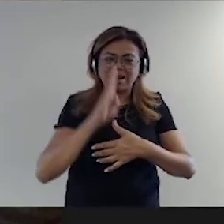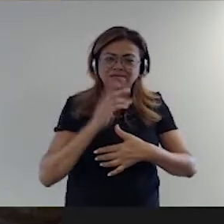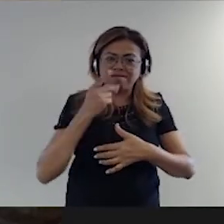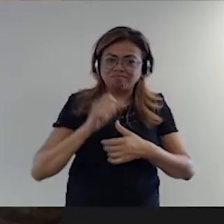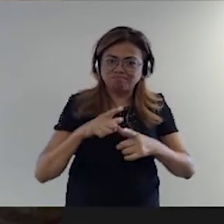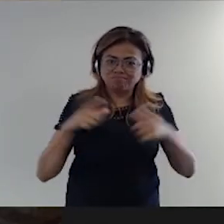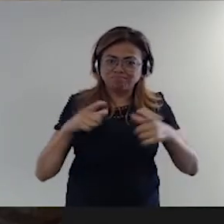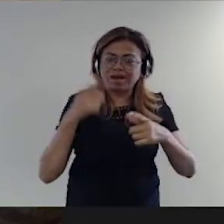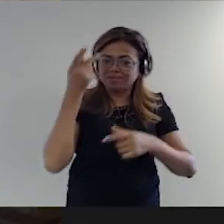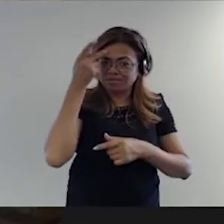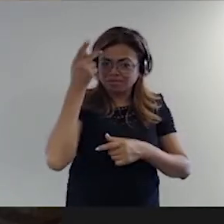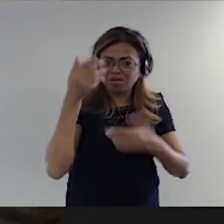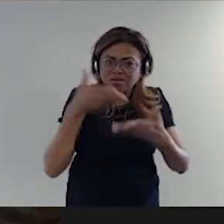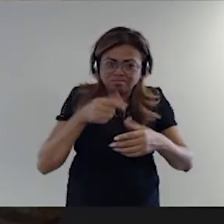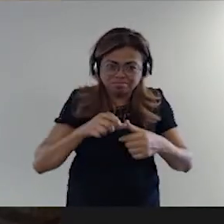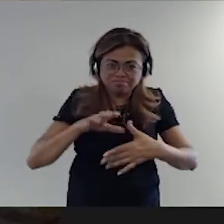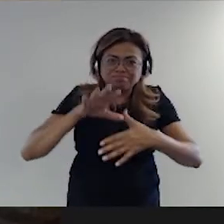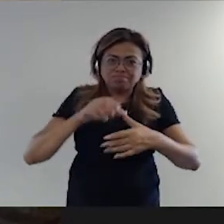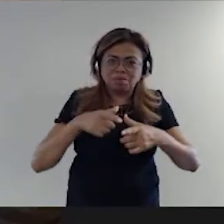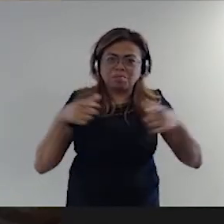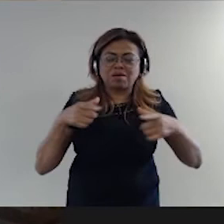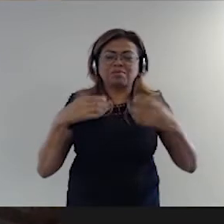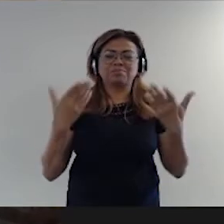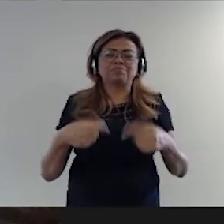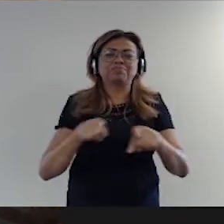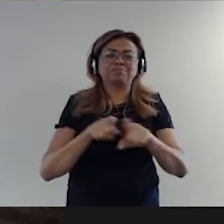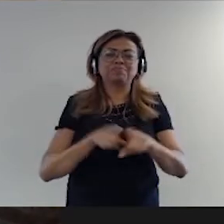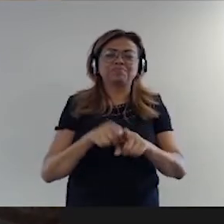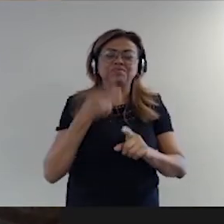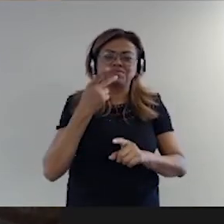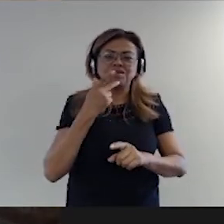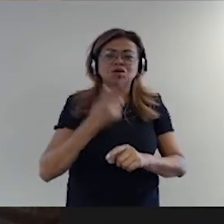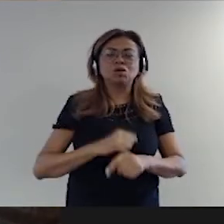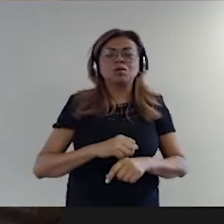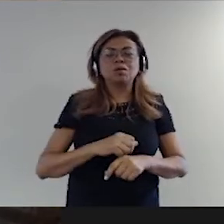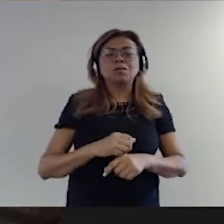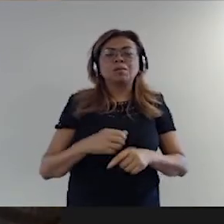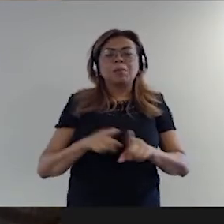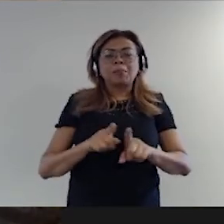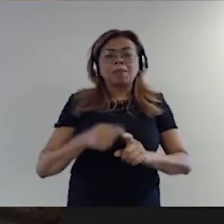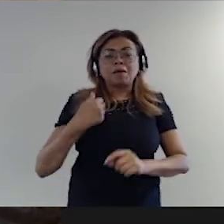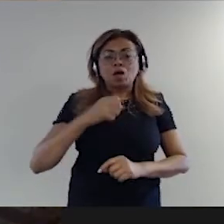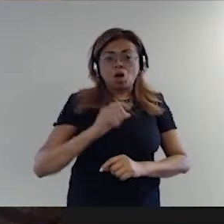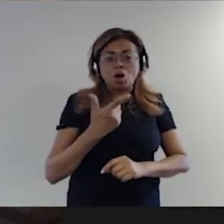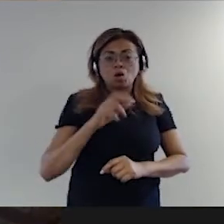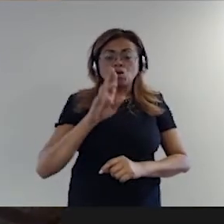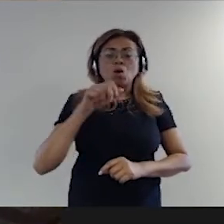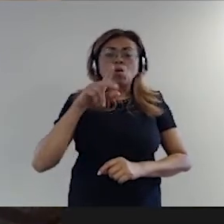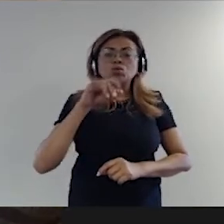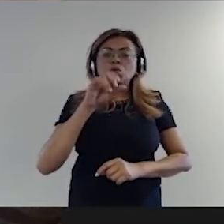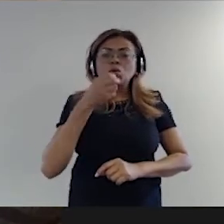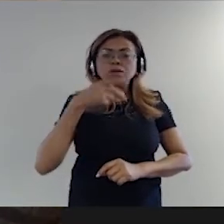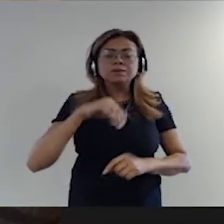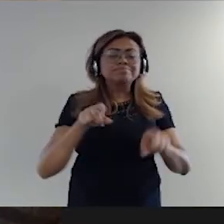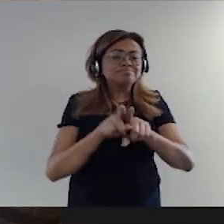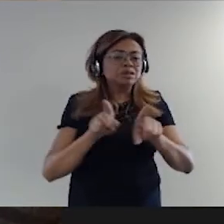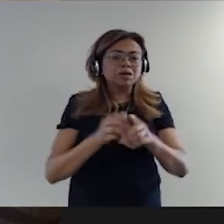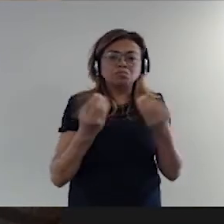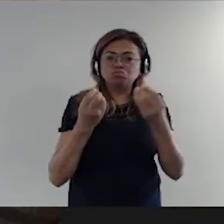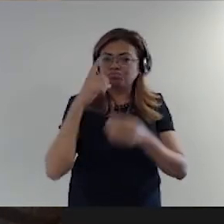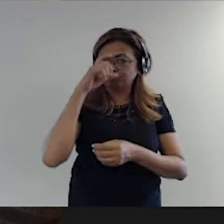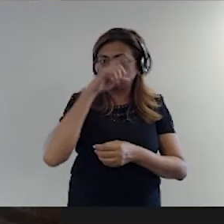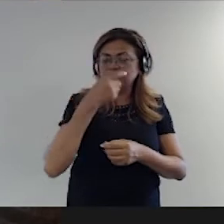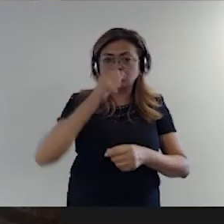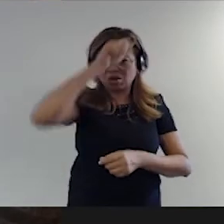Solange, aqui da nossa querida Rondônia, que divide conosco muitas angústias de problemas muito similares, de necessidade de proteção